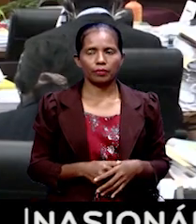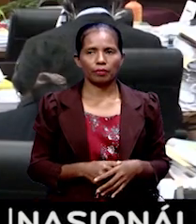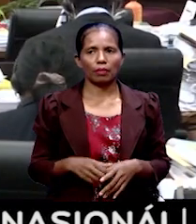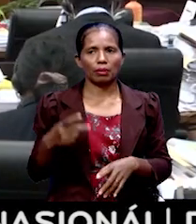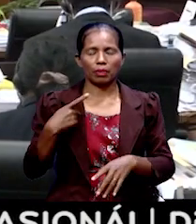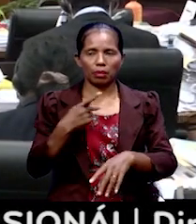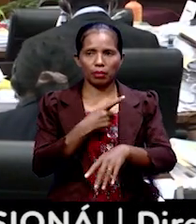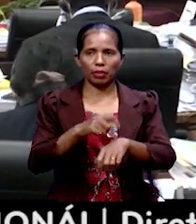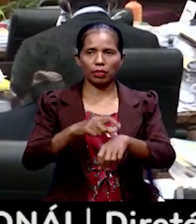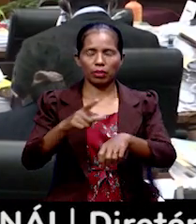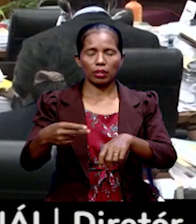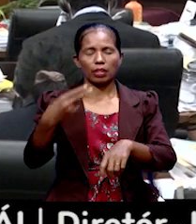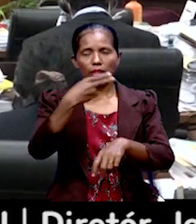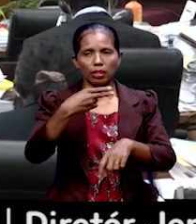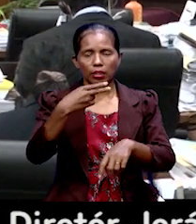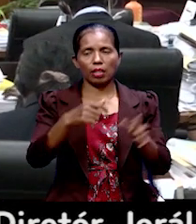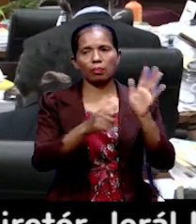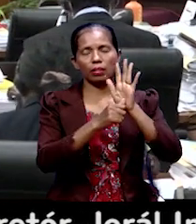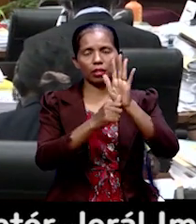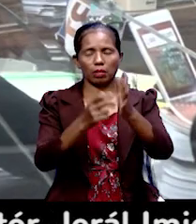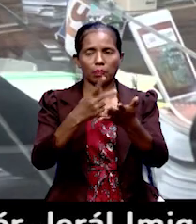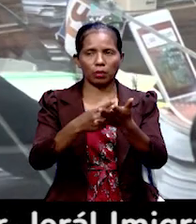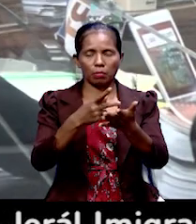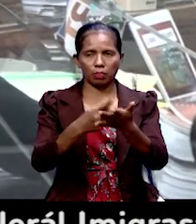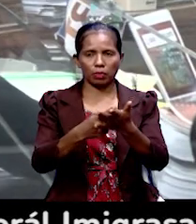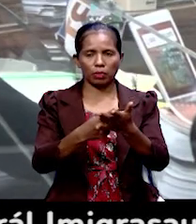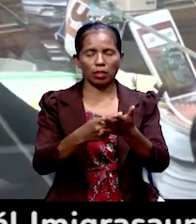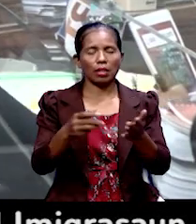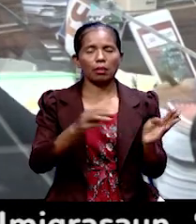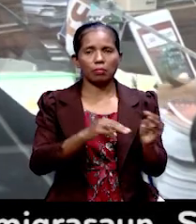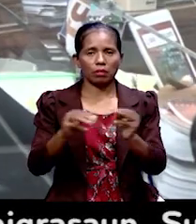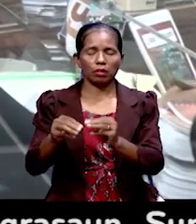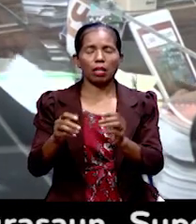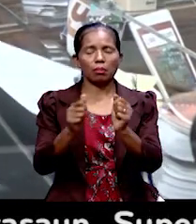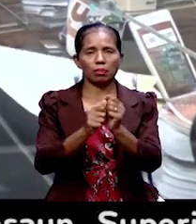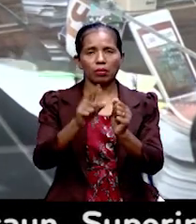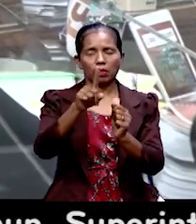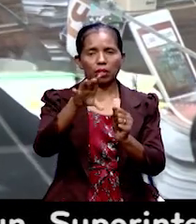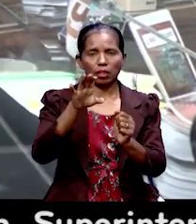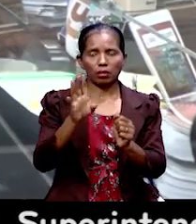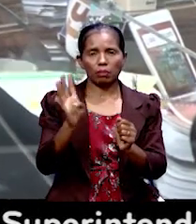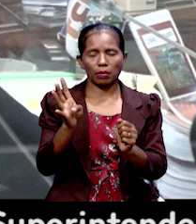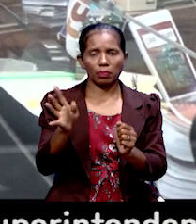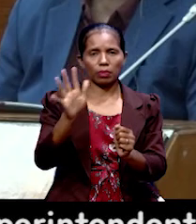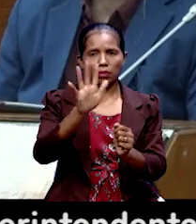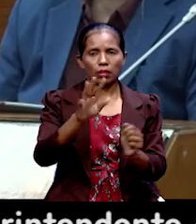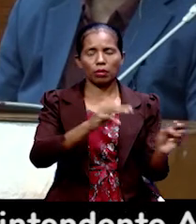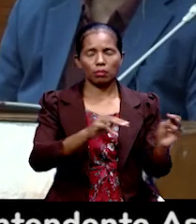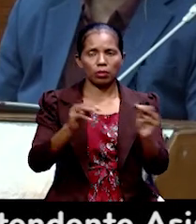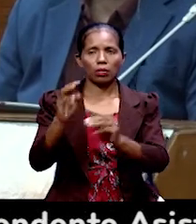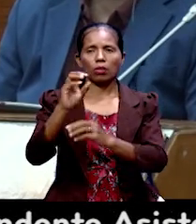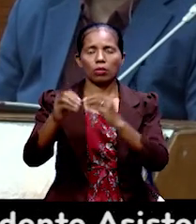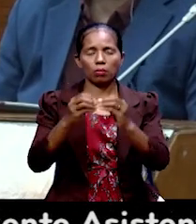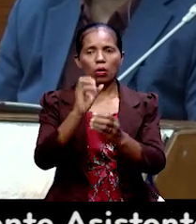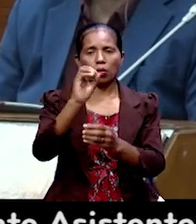Parlamento Nacional quinta legislatura apresenta proposta alterasaun hamutuk atus ija hat nulu reseng lima atu halu alterasaun ba orçamento